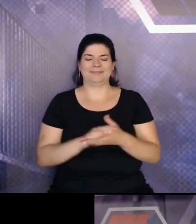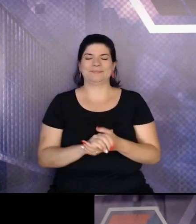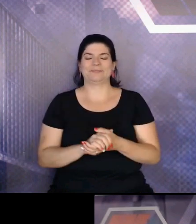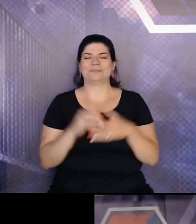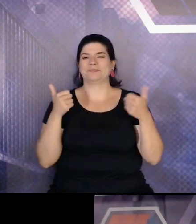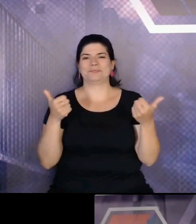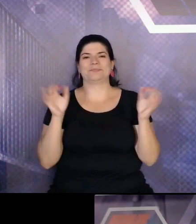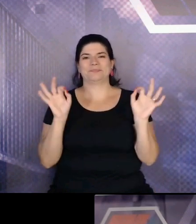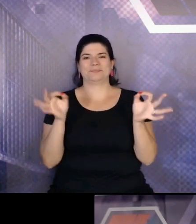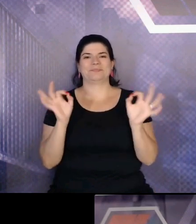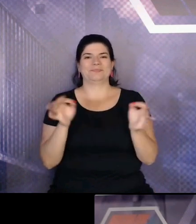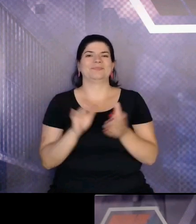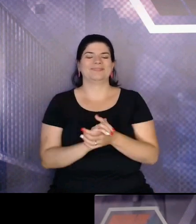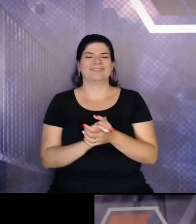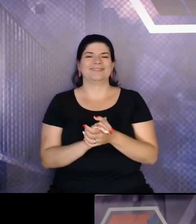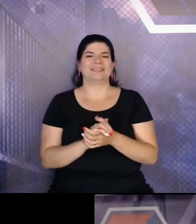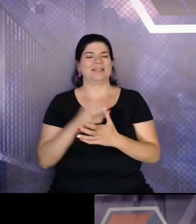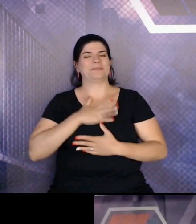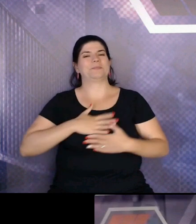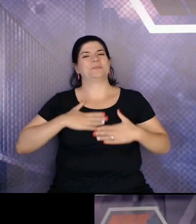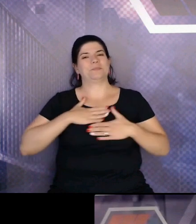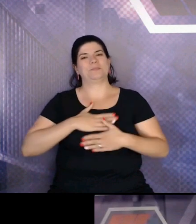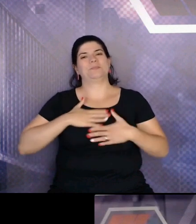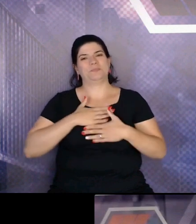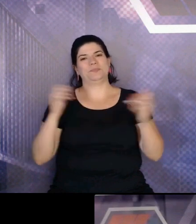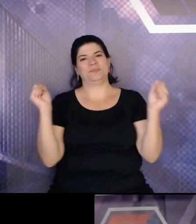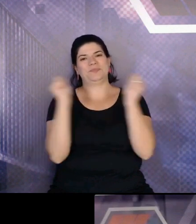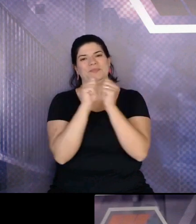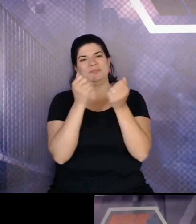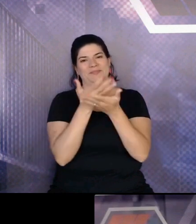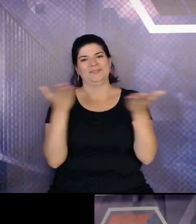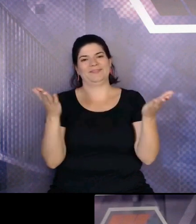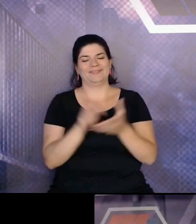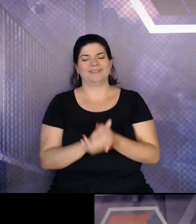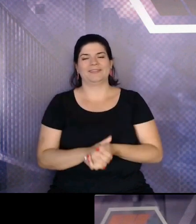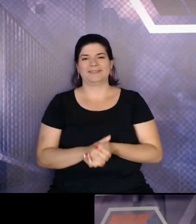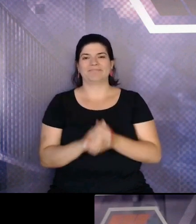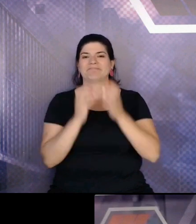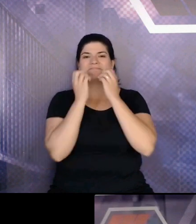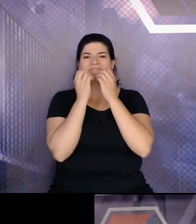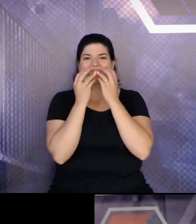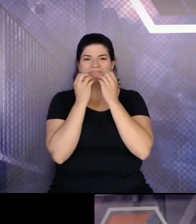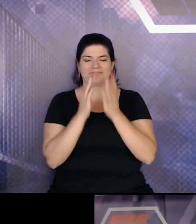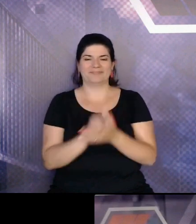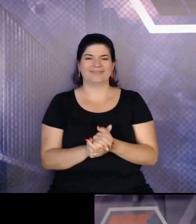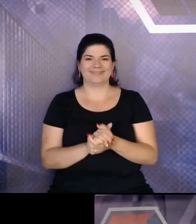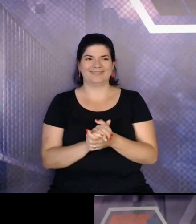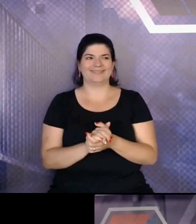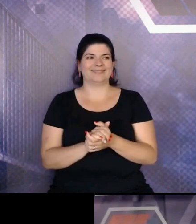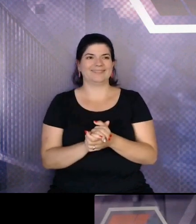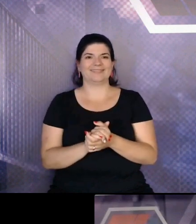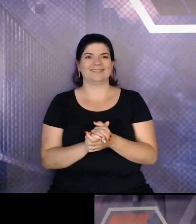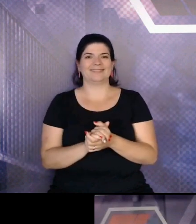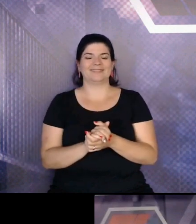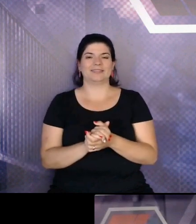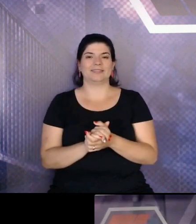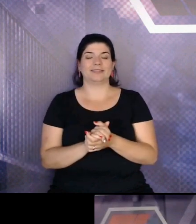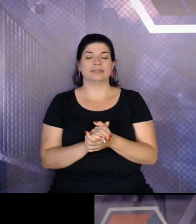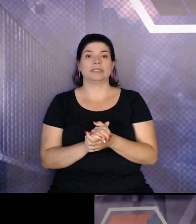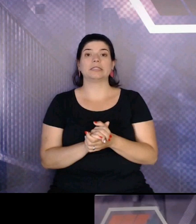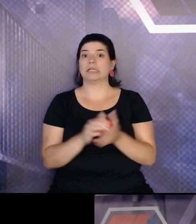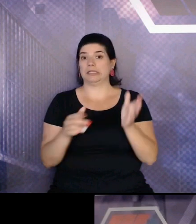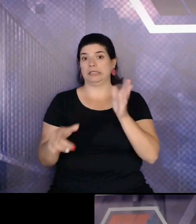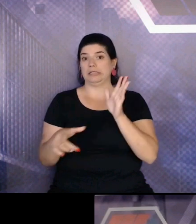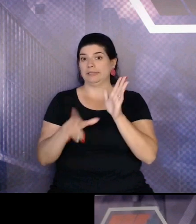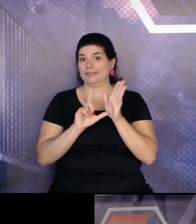gente. Prazerzaço estar aqui, de verdade. Boa. Jô? Bom, vou me apresentar de novo. Antes de apresentar a Jo